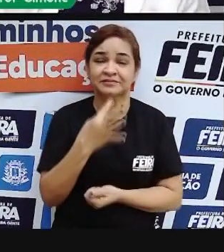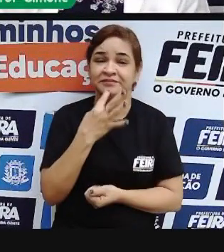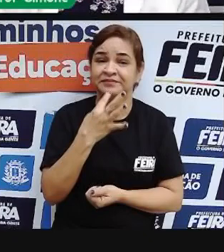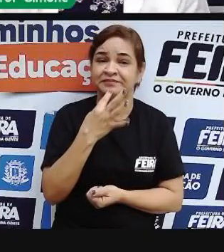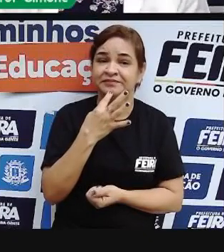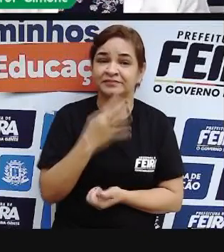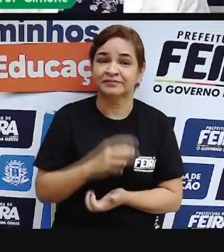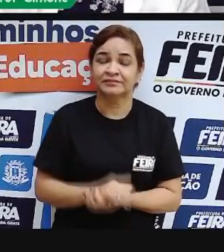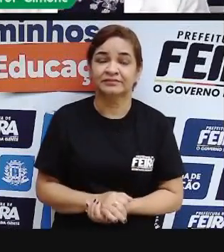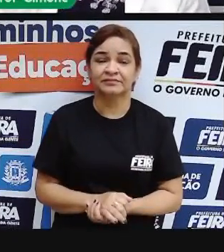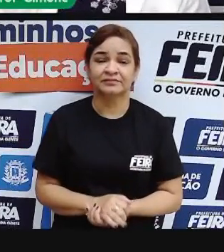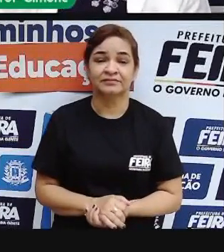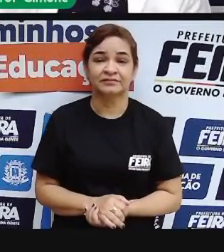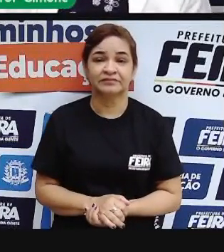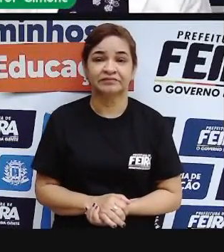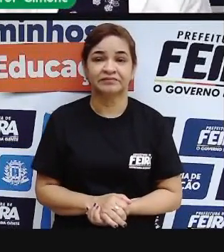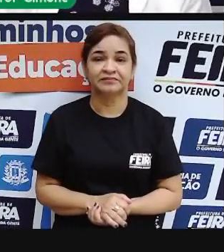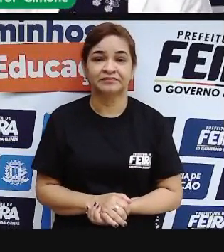Vamos lá?